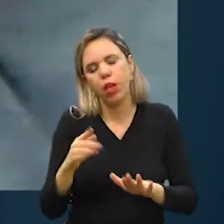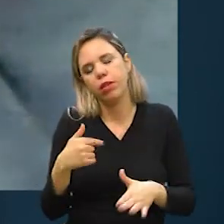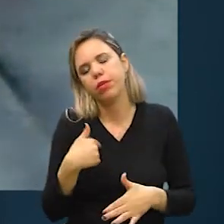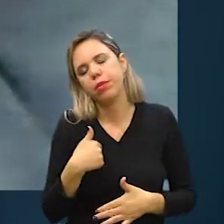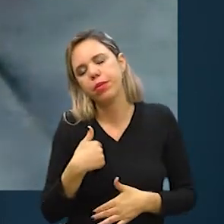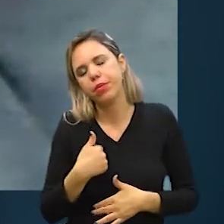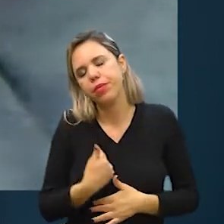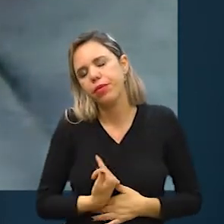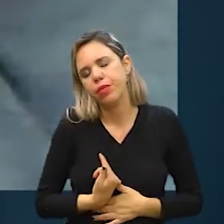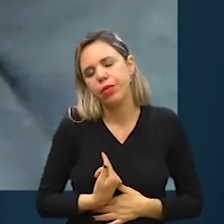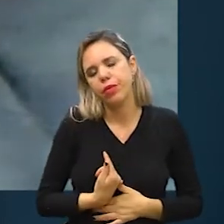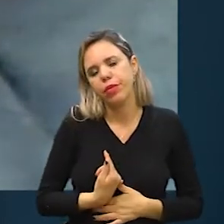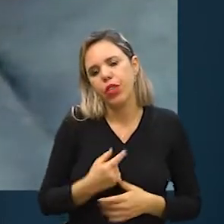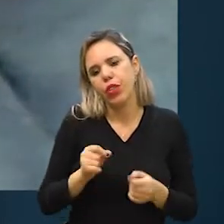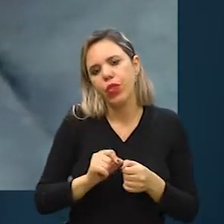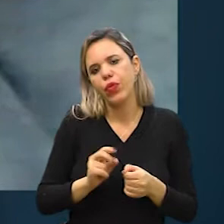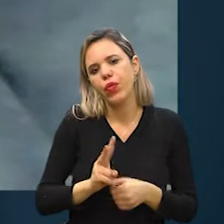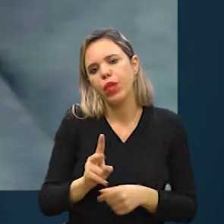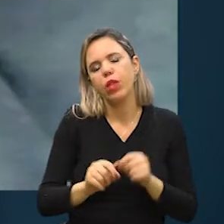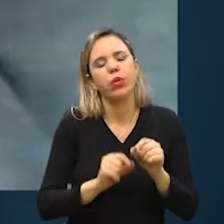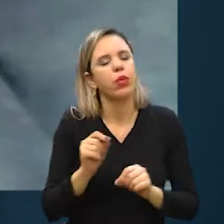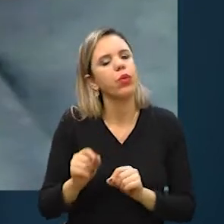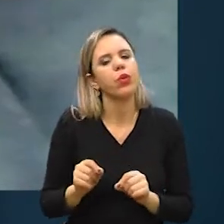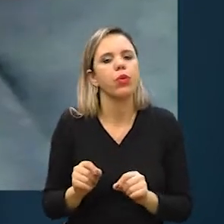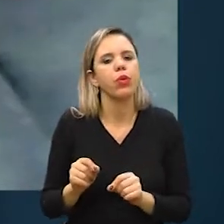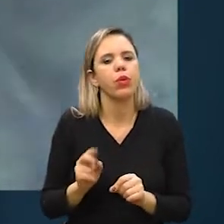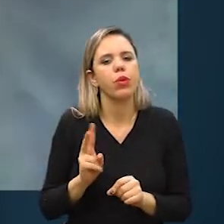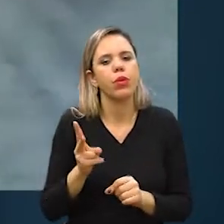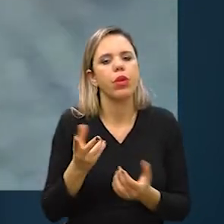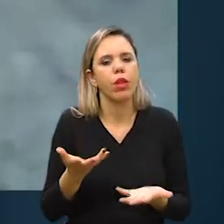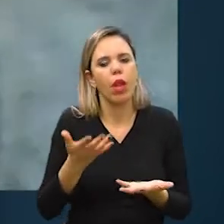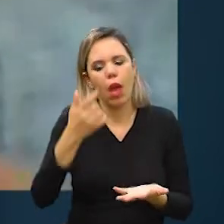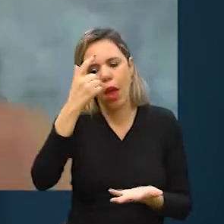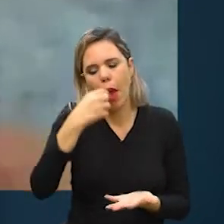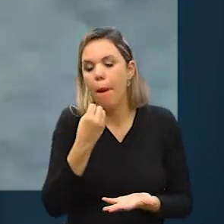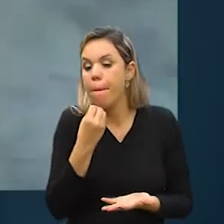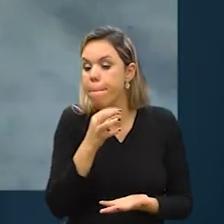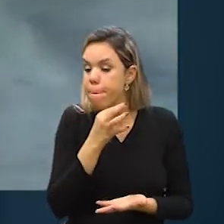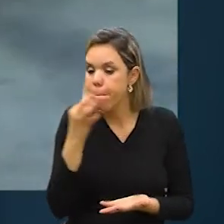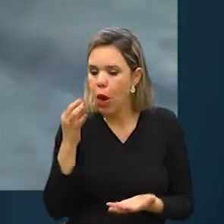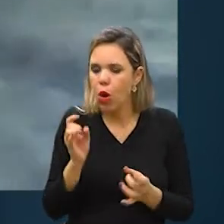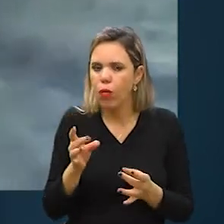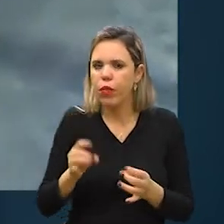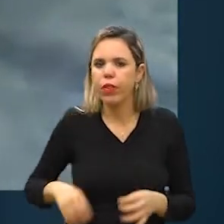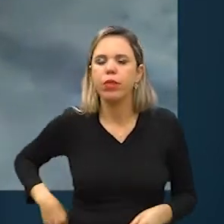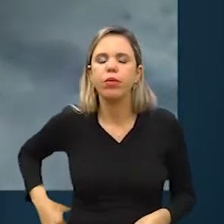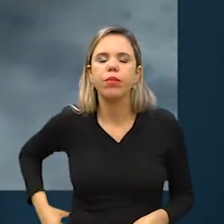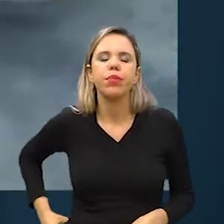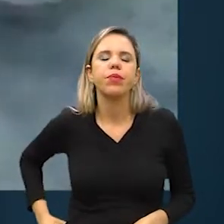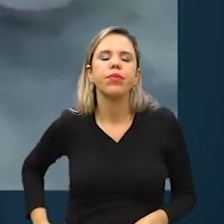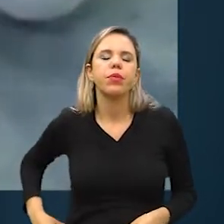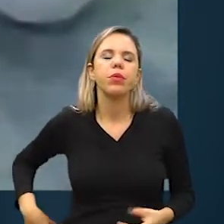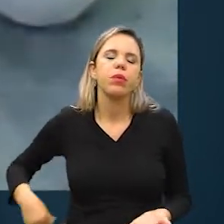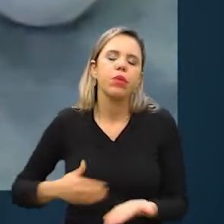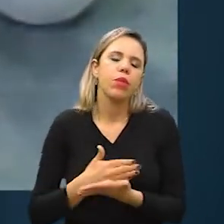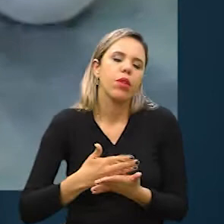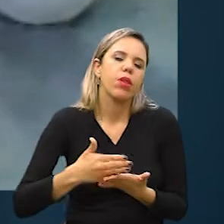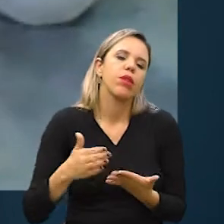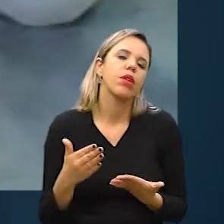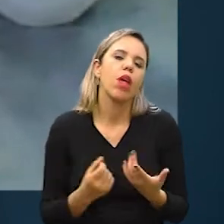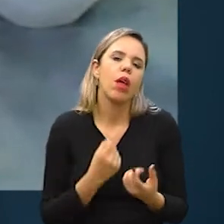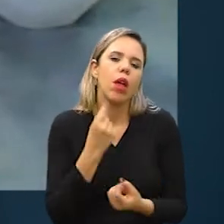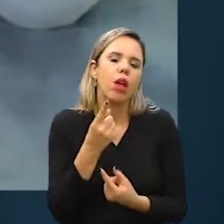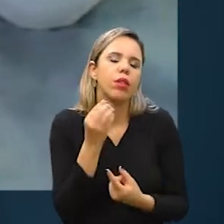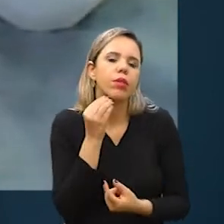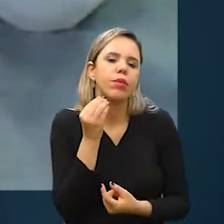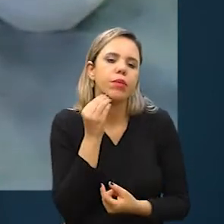uma coisa que eu fiz sempre, Eu busquei sempre ser um bom vendedor. E foi aí que eu comecei a